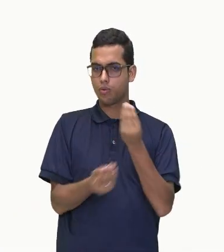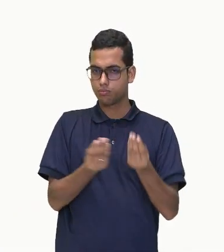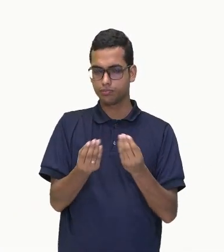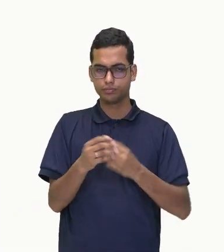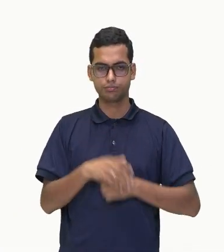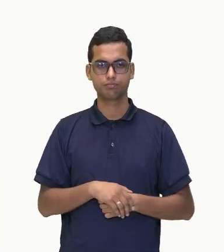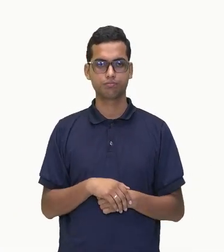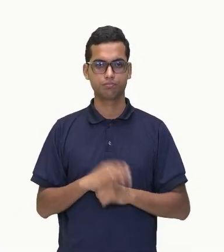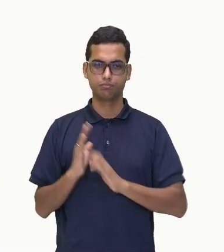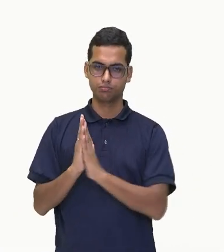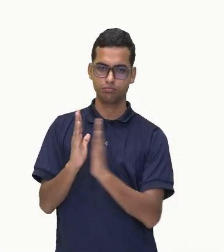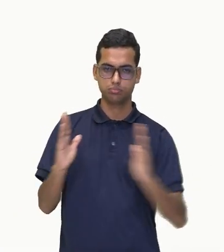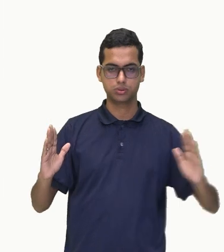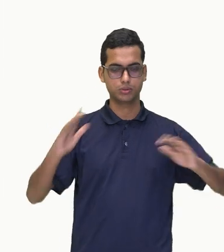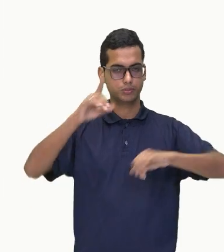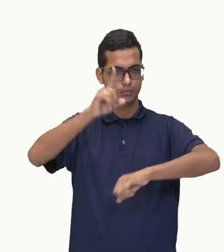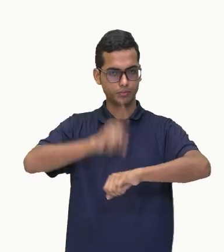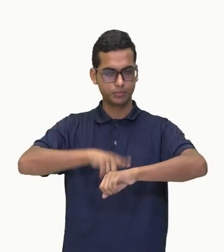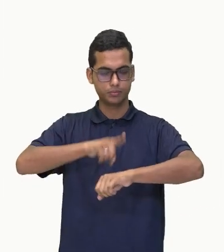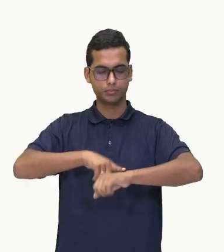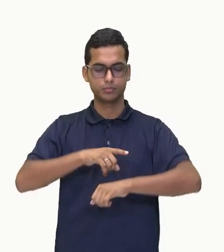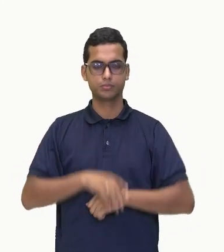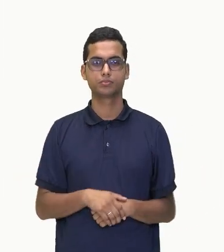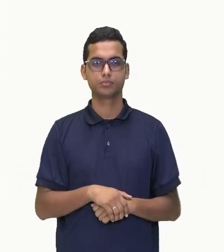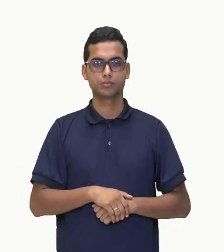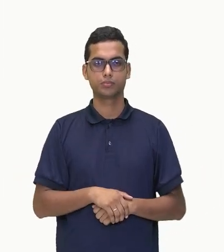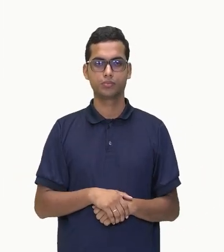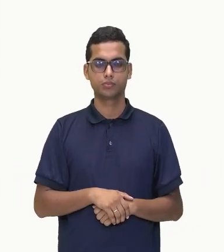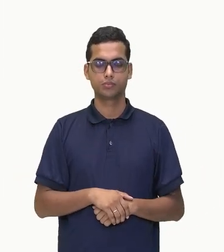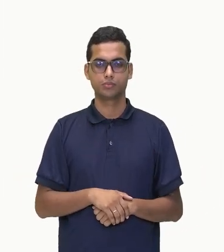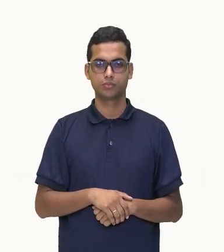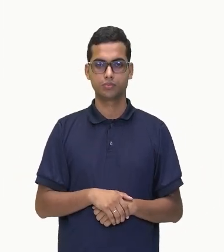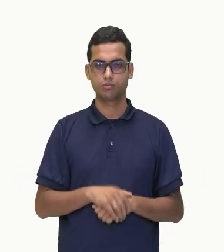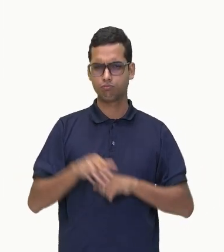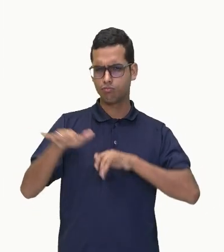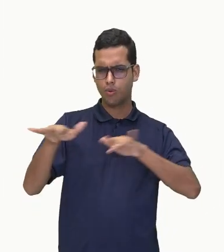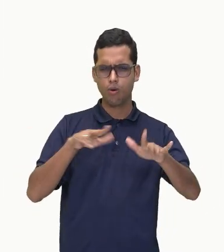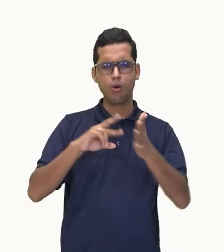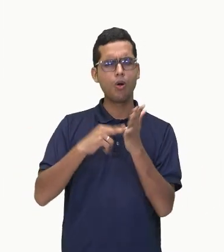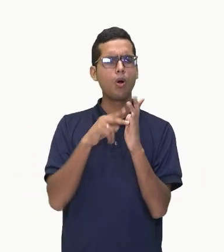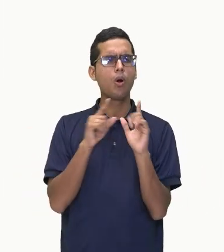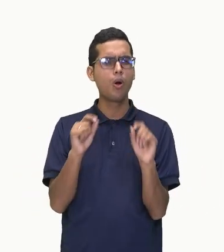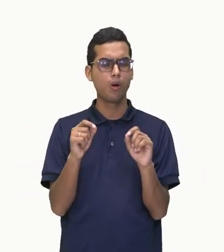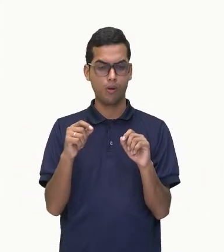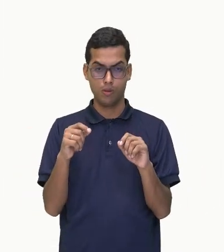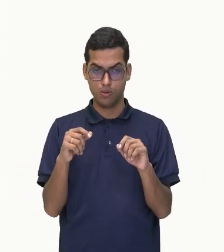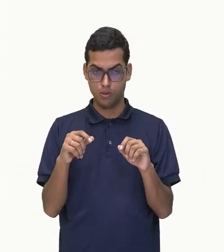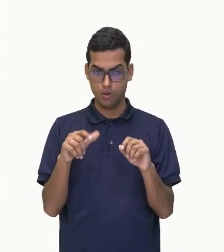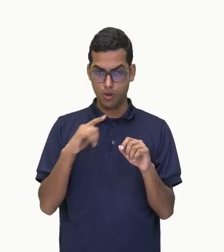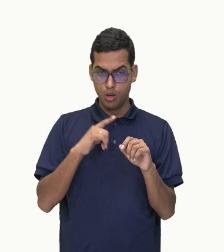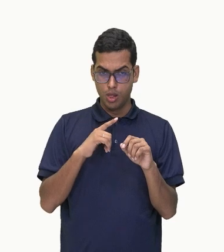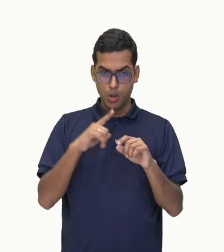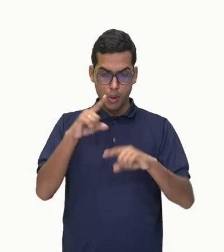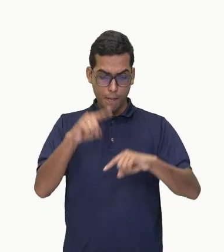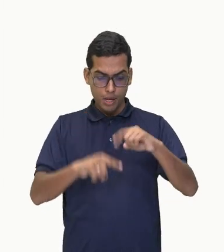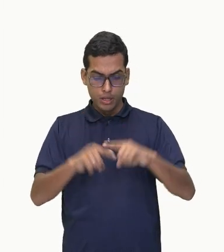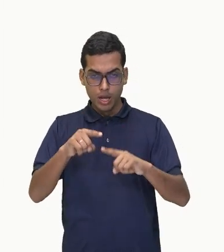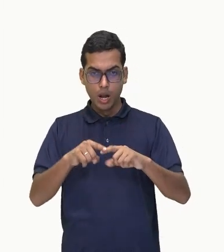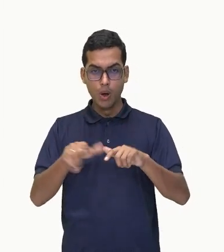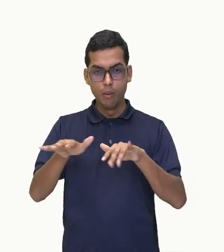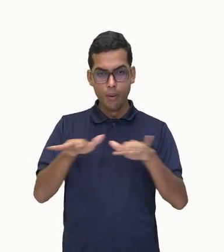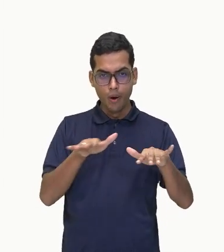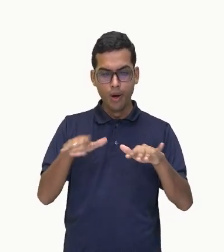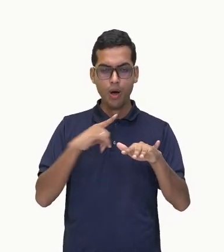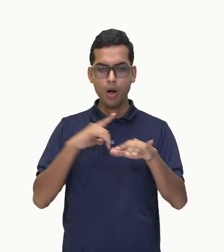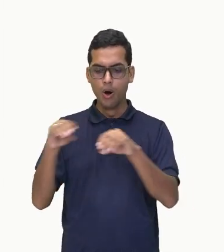é o movimento. O movimento é quando um corpo muda de lugar com o tempo. Então, aqui ele tem uma